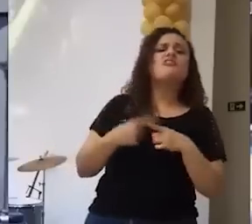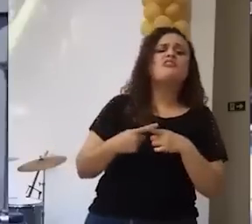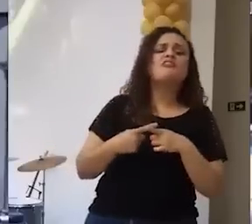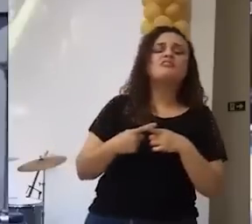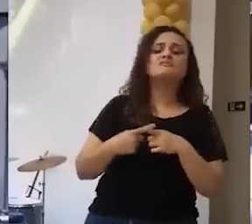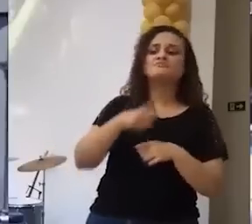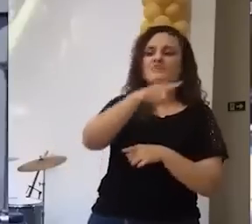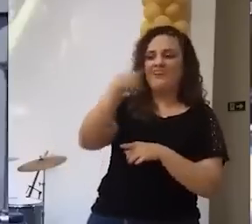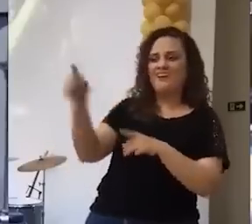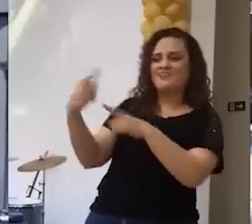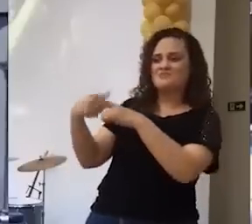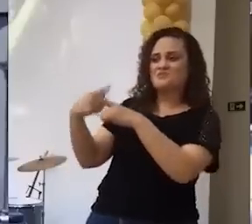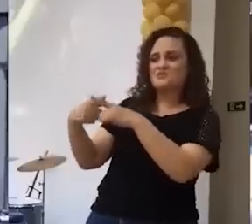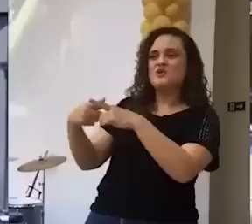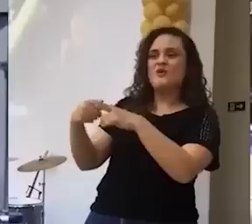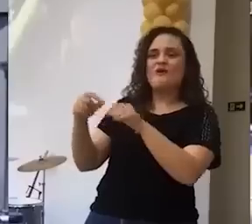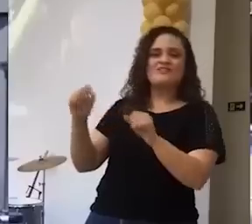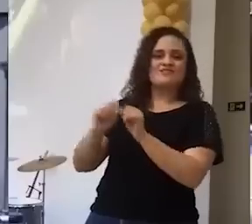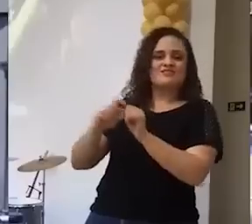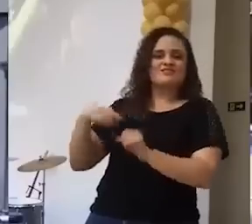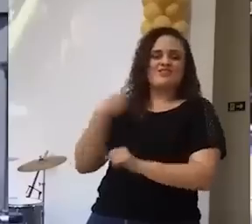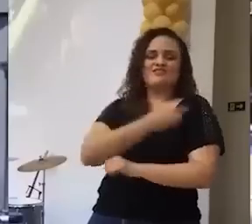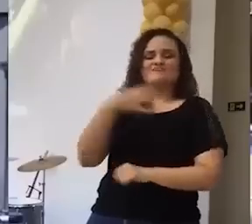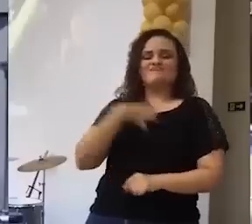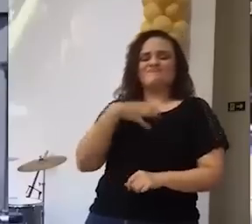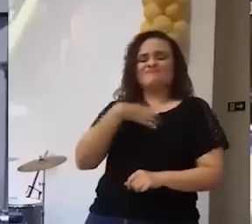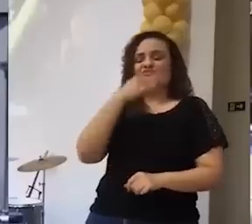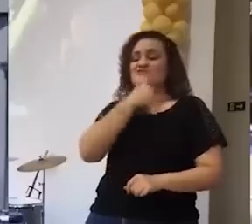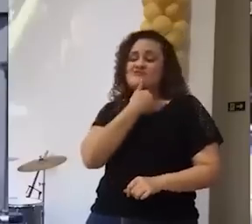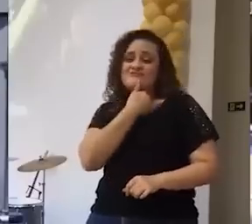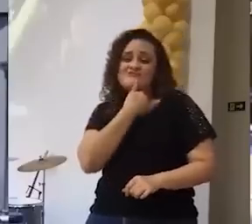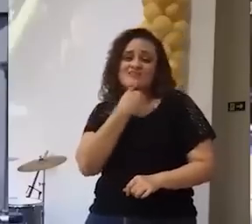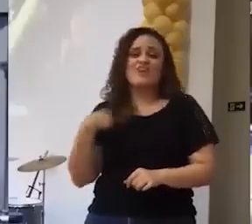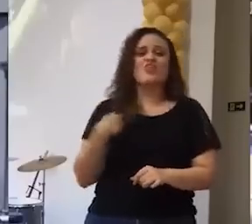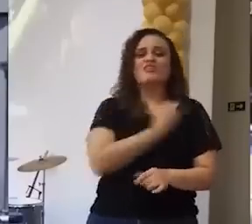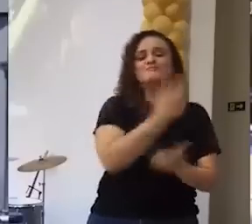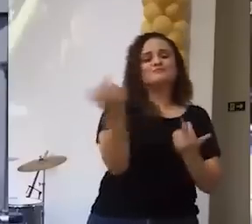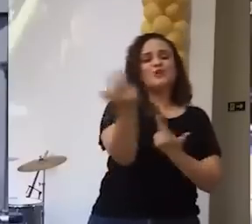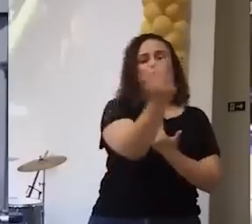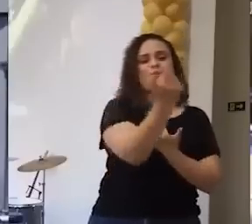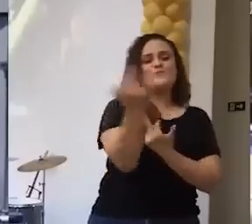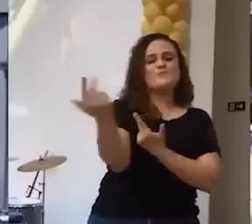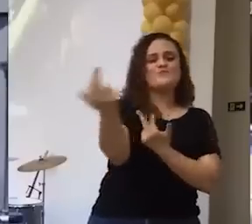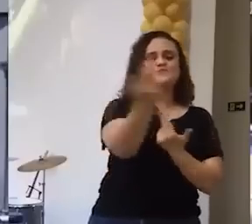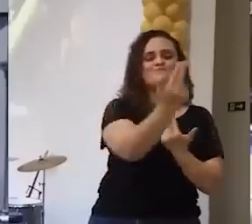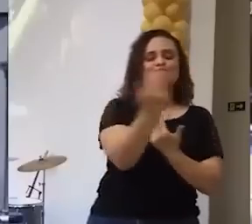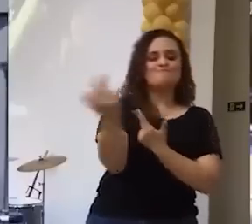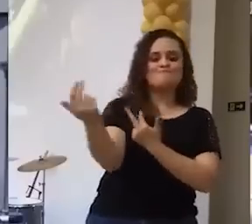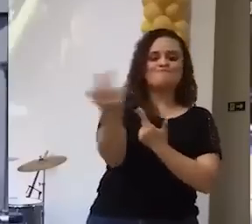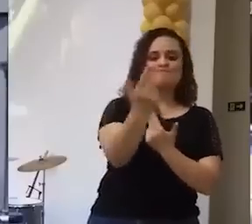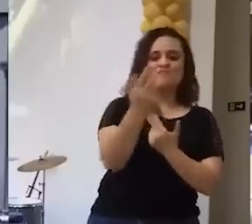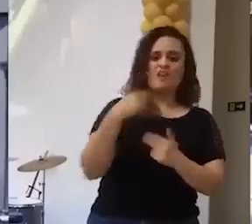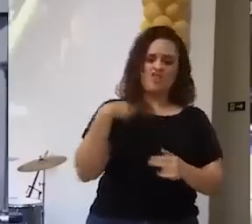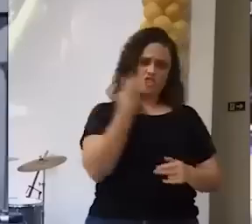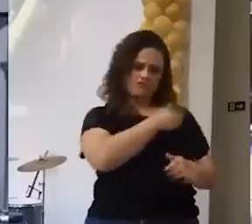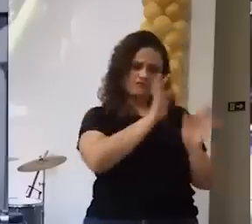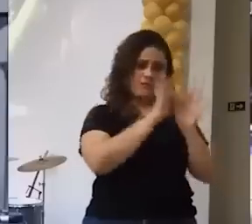decepcionam. E nós decepcionamos as pessoas. Nós não viemos de uma família